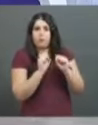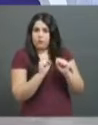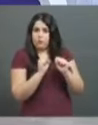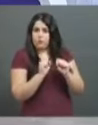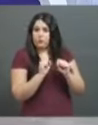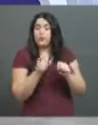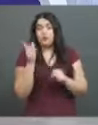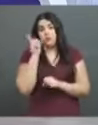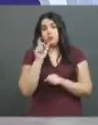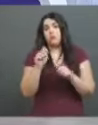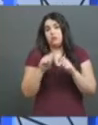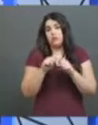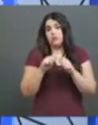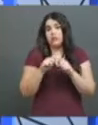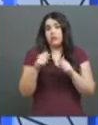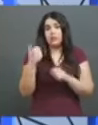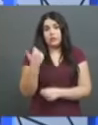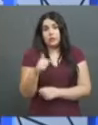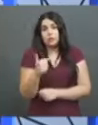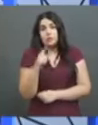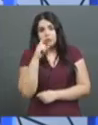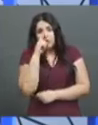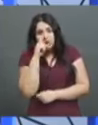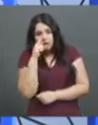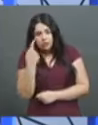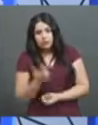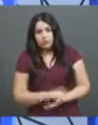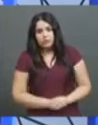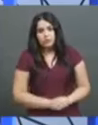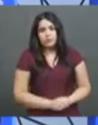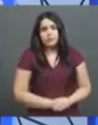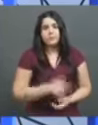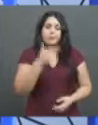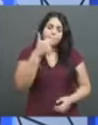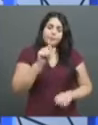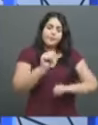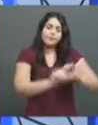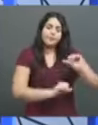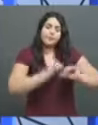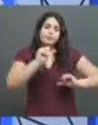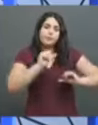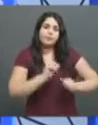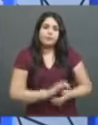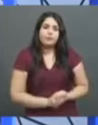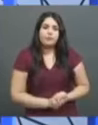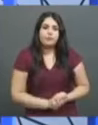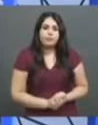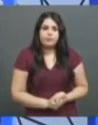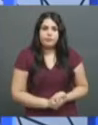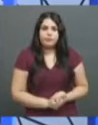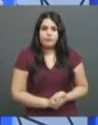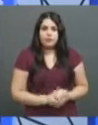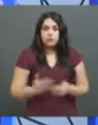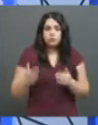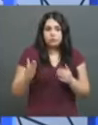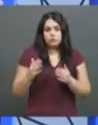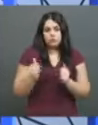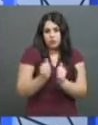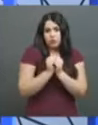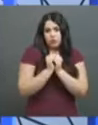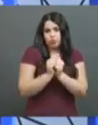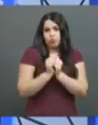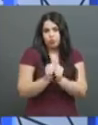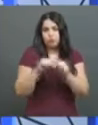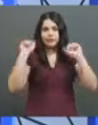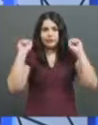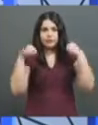então, fazê-lo sem riscos. Né? As outras mudanças, caminham paralelamente com a atividade física,